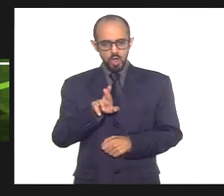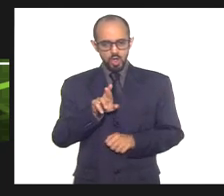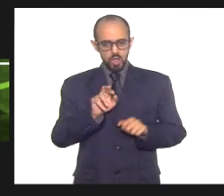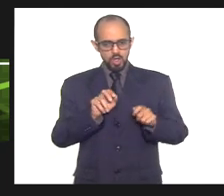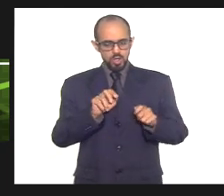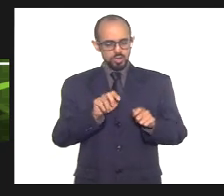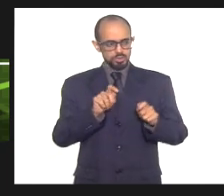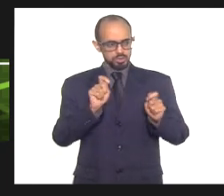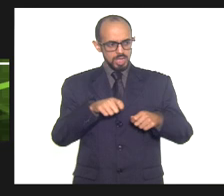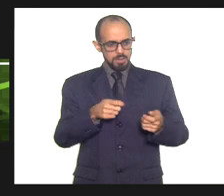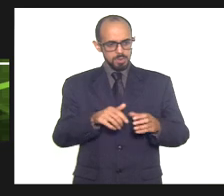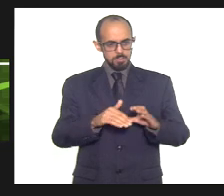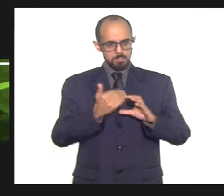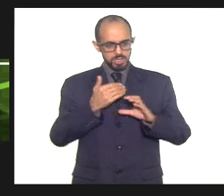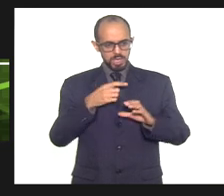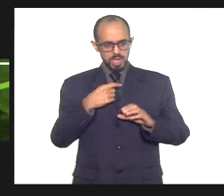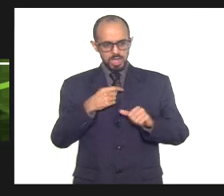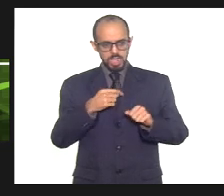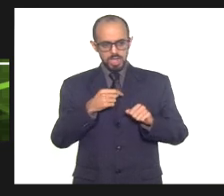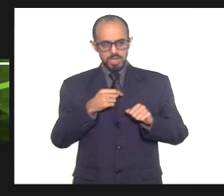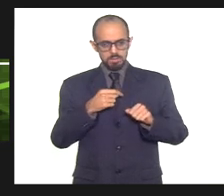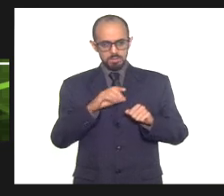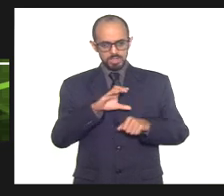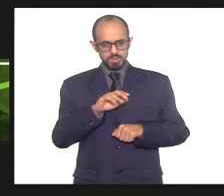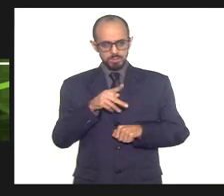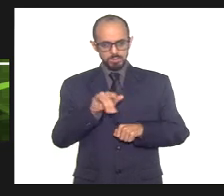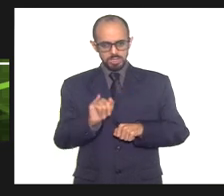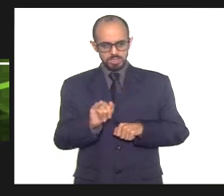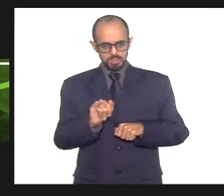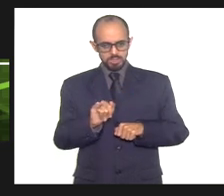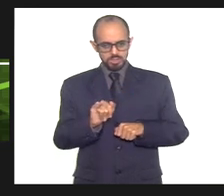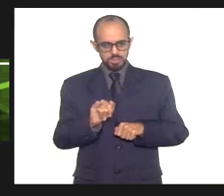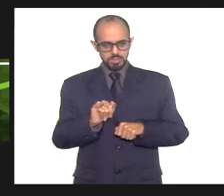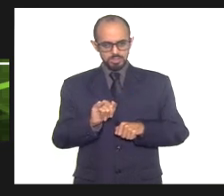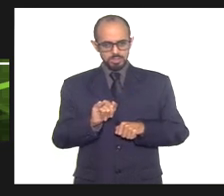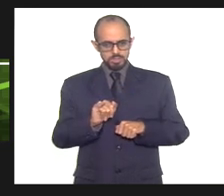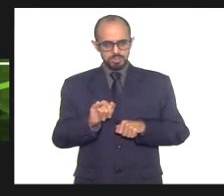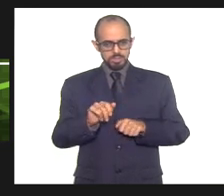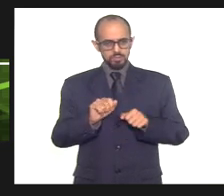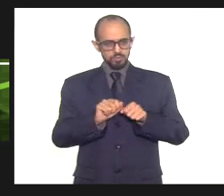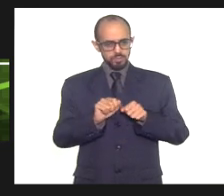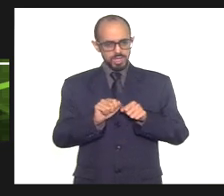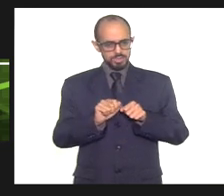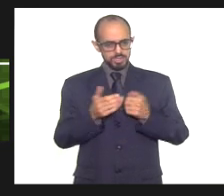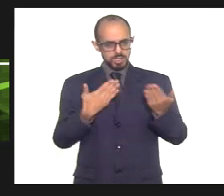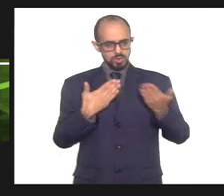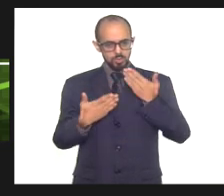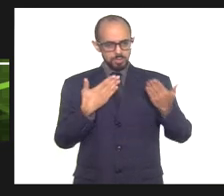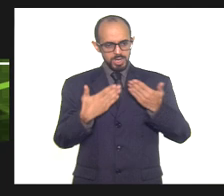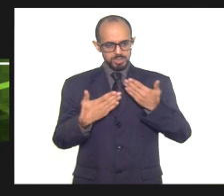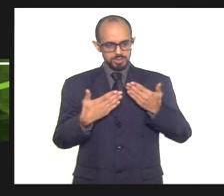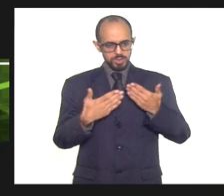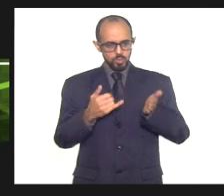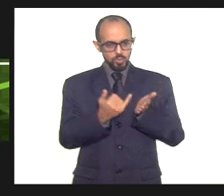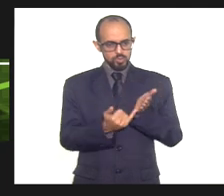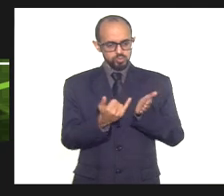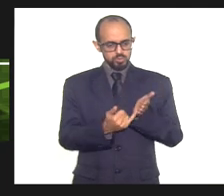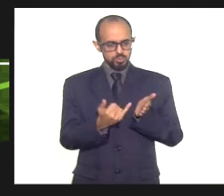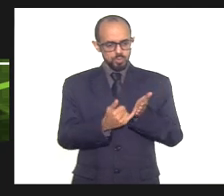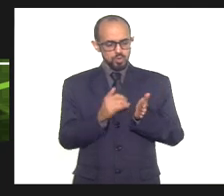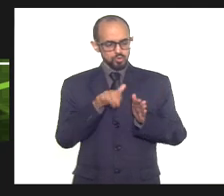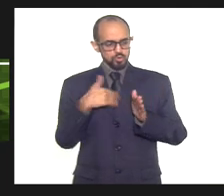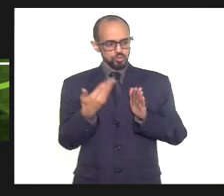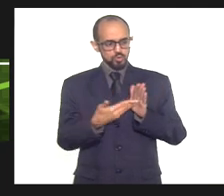ser disponibilizado à CPI, que faça o cotejo com a carga tributária total,